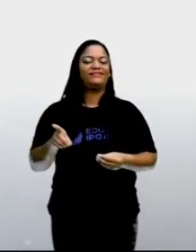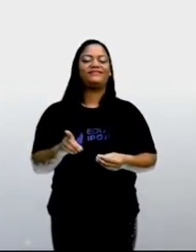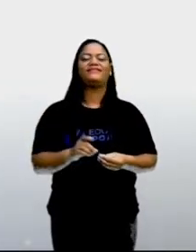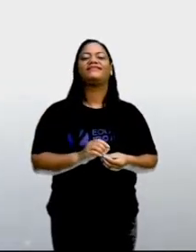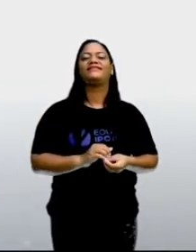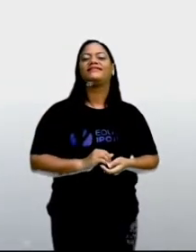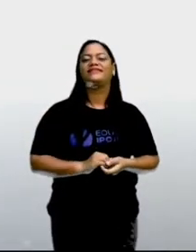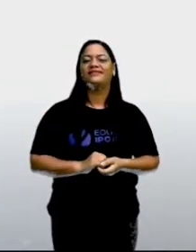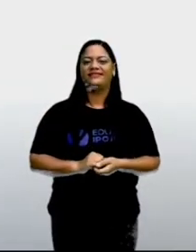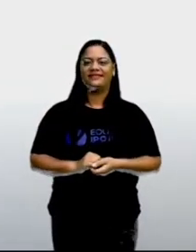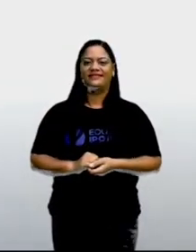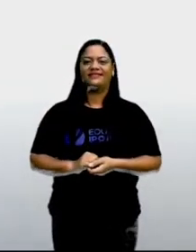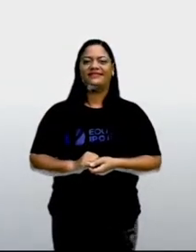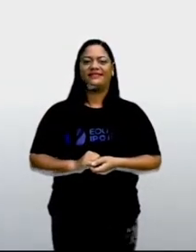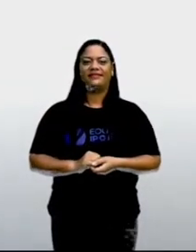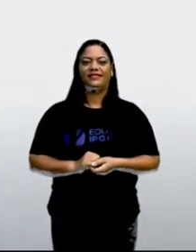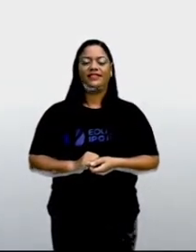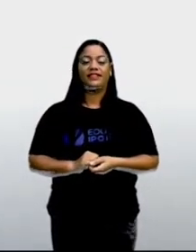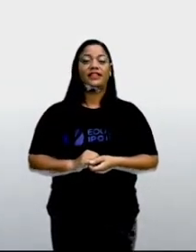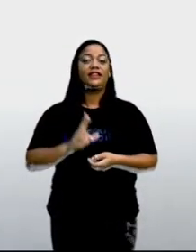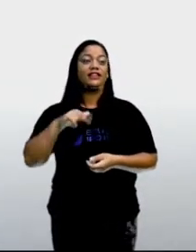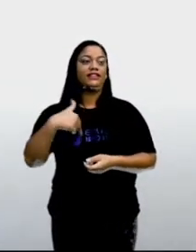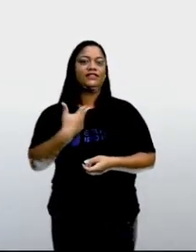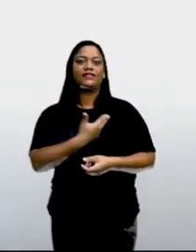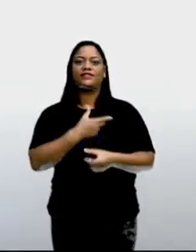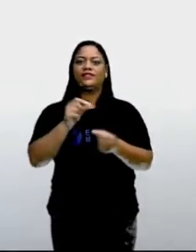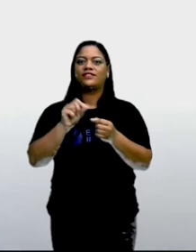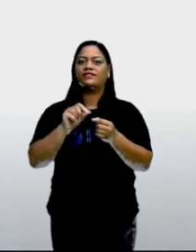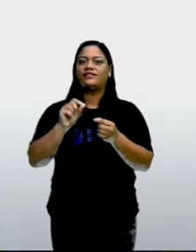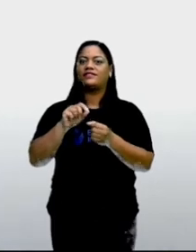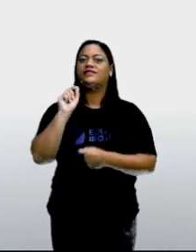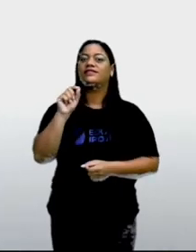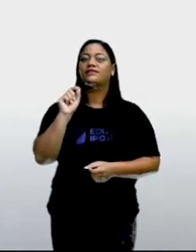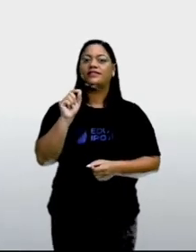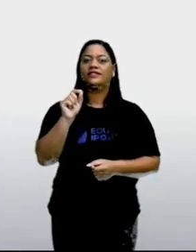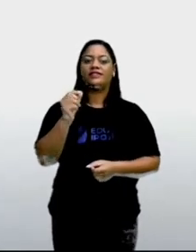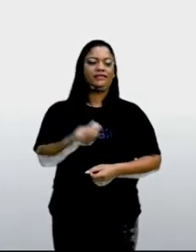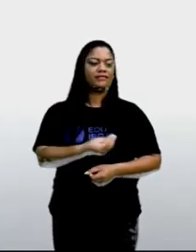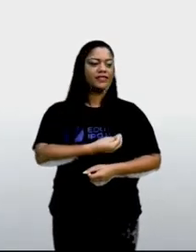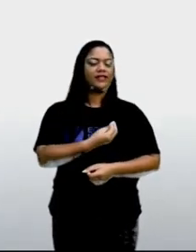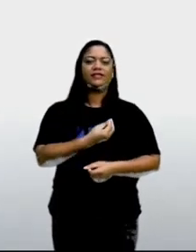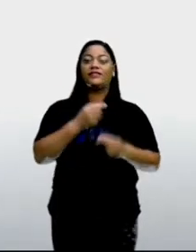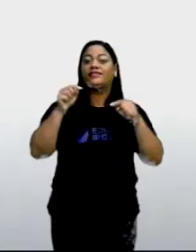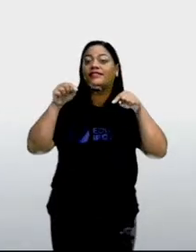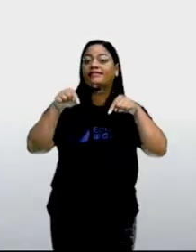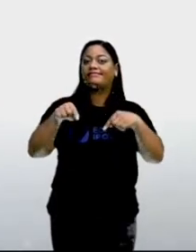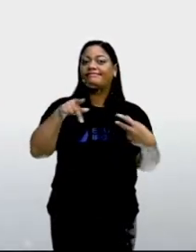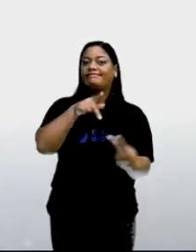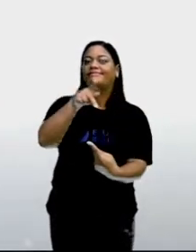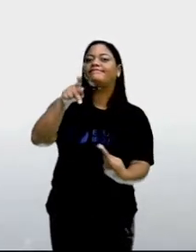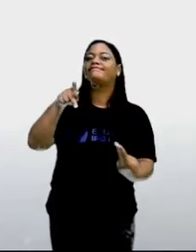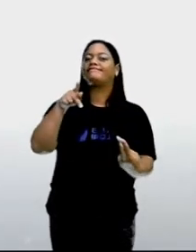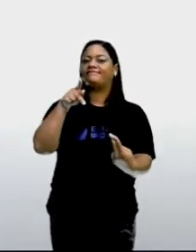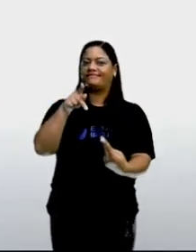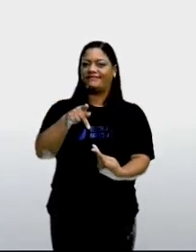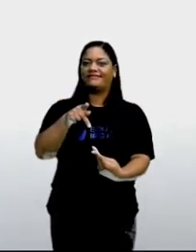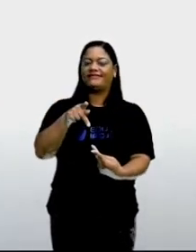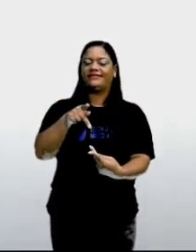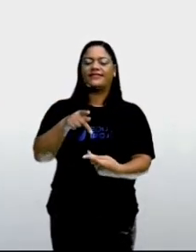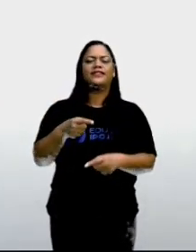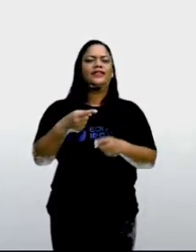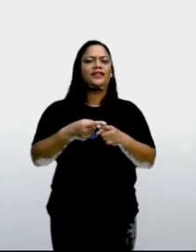Seca. E o que vai ser então da nossa vida aqui na terra?